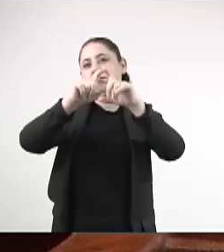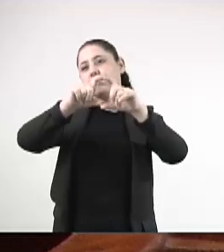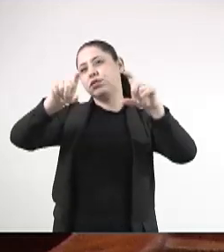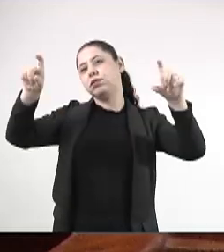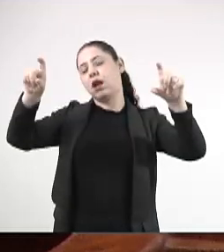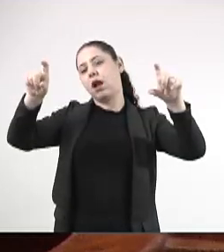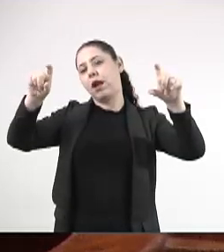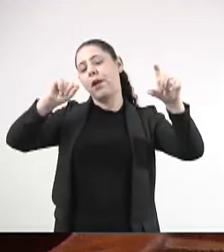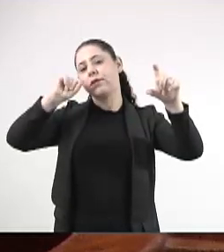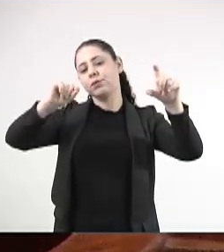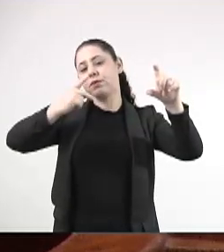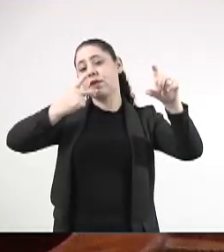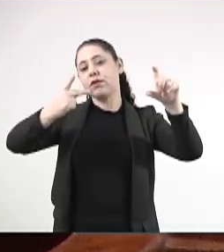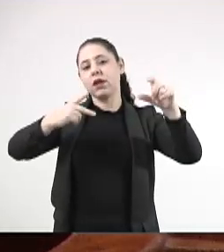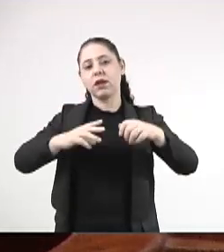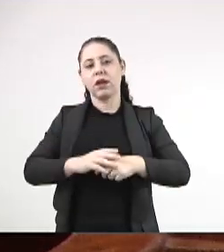dizendo: